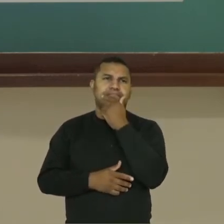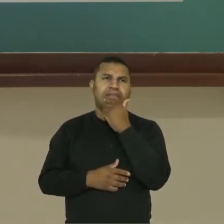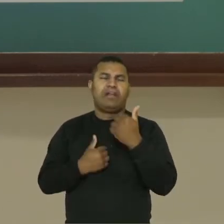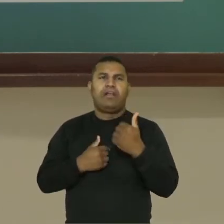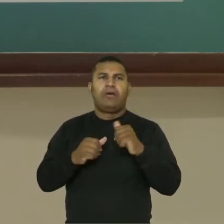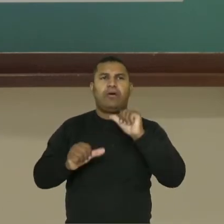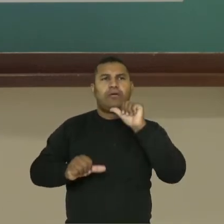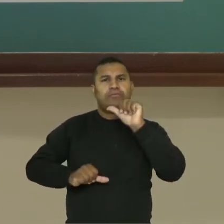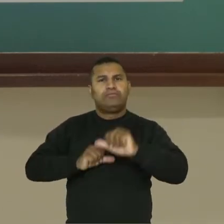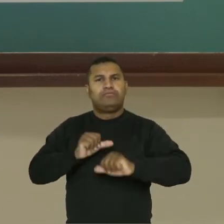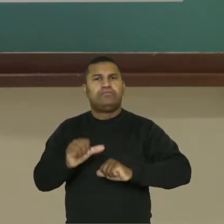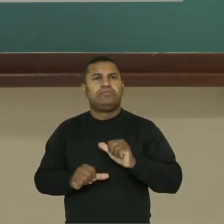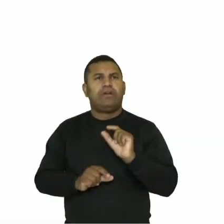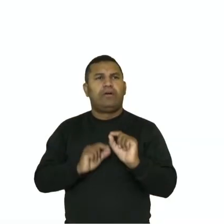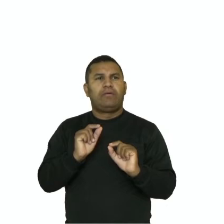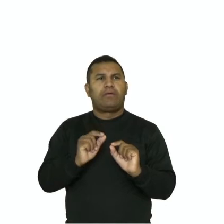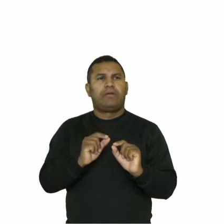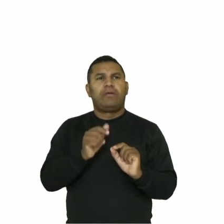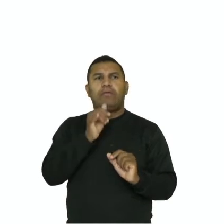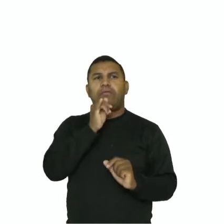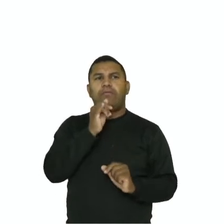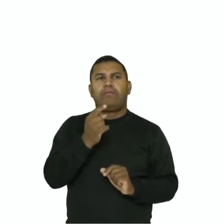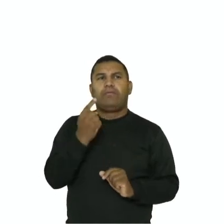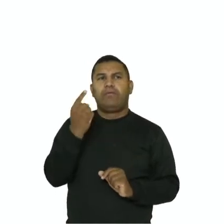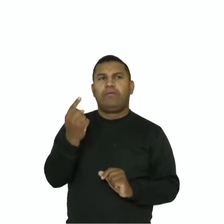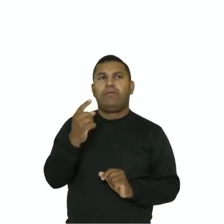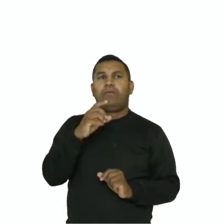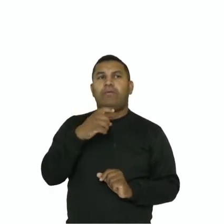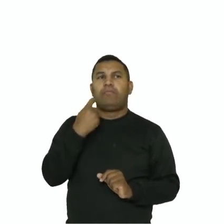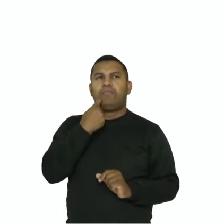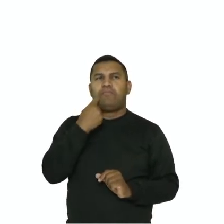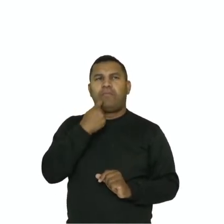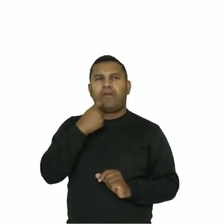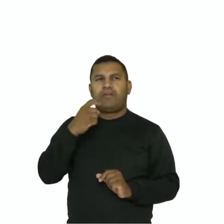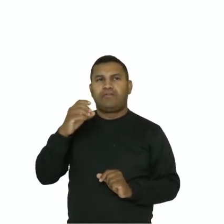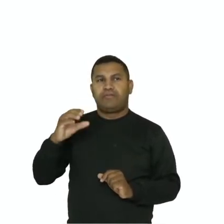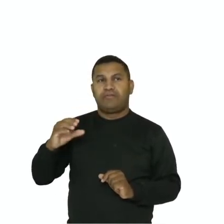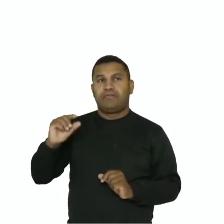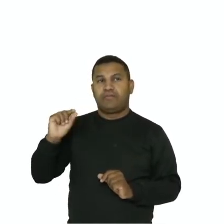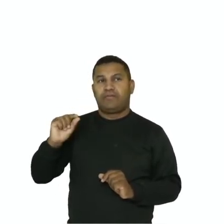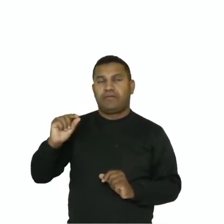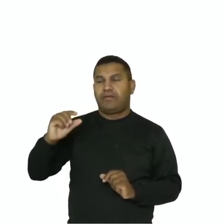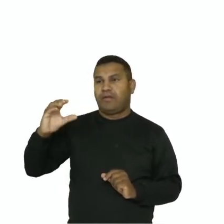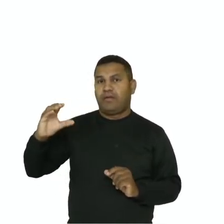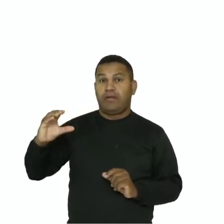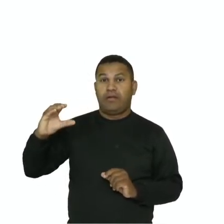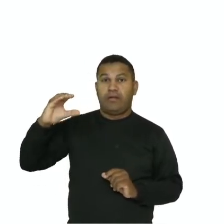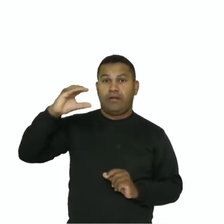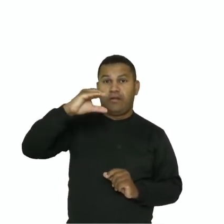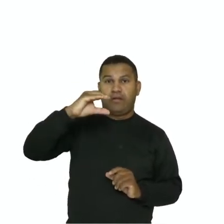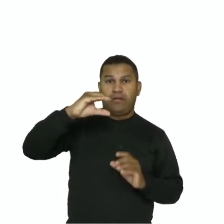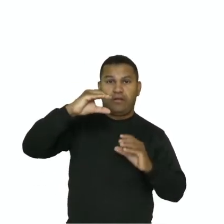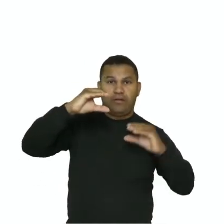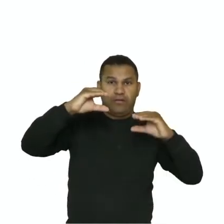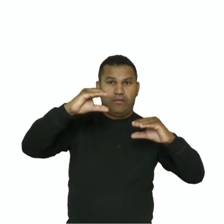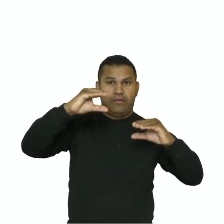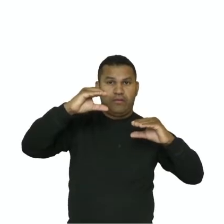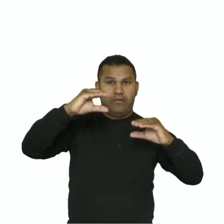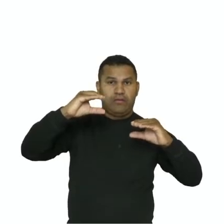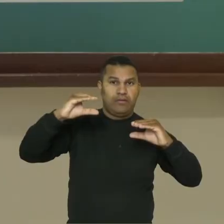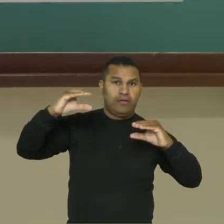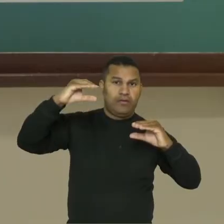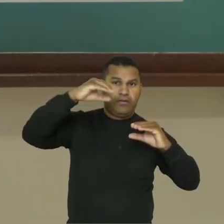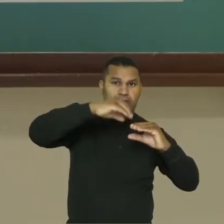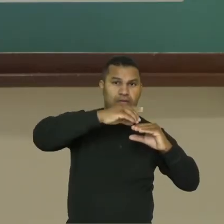alimentar qualquer, um organismo como aqui no caso, esse peixe 2, que se alimentava do peixe 1 e servia de alimento para o peixe 3, você